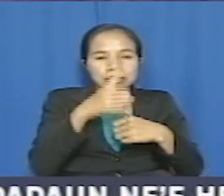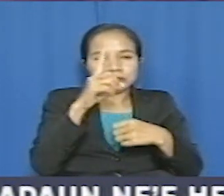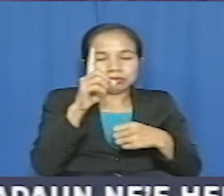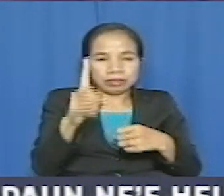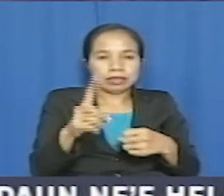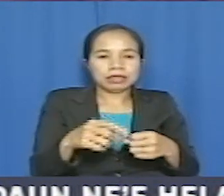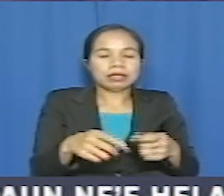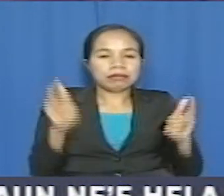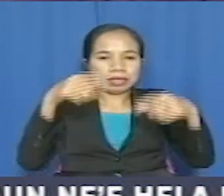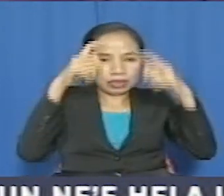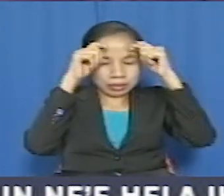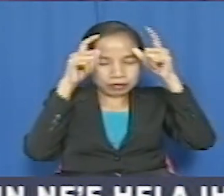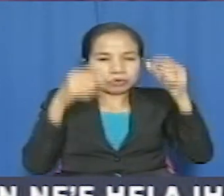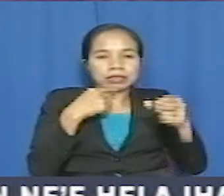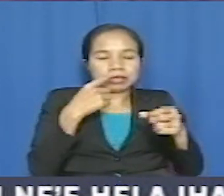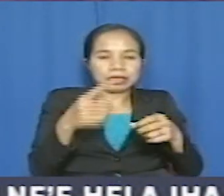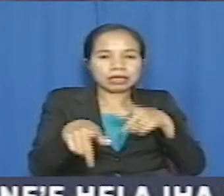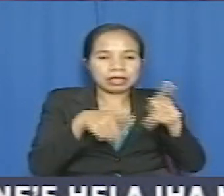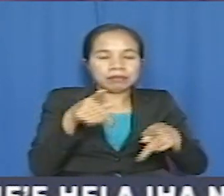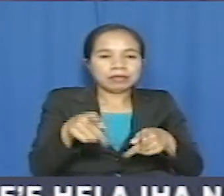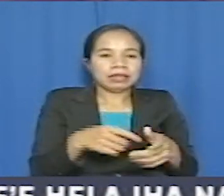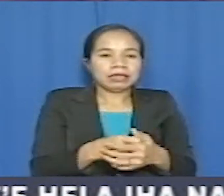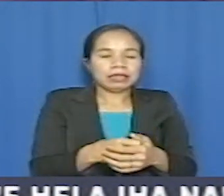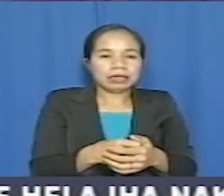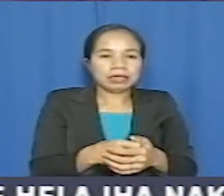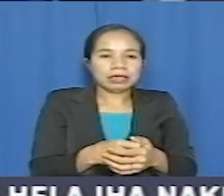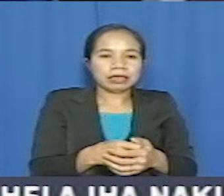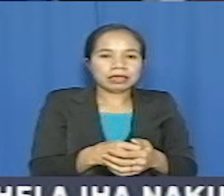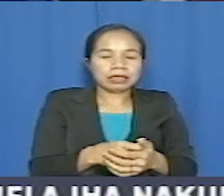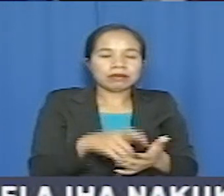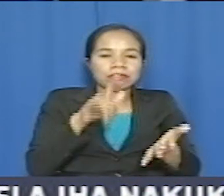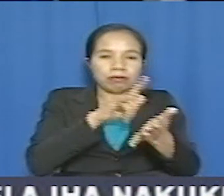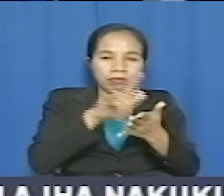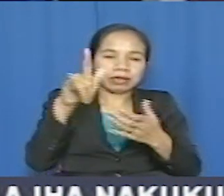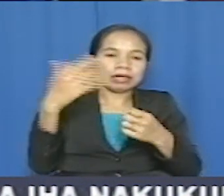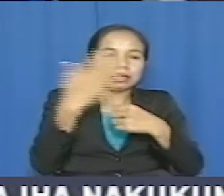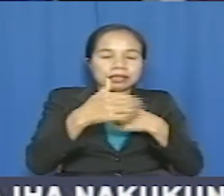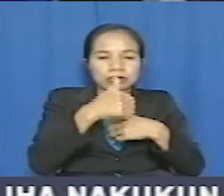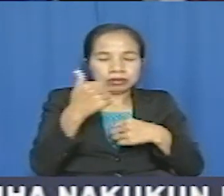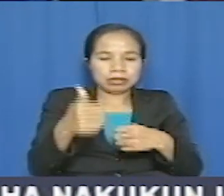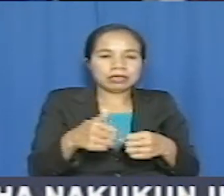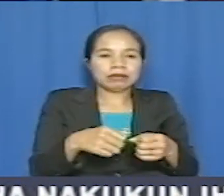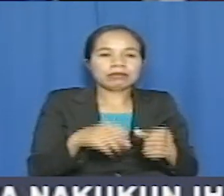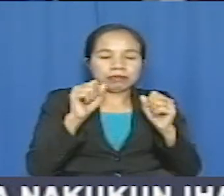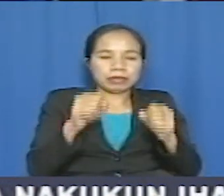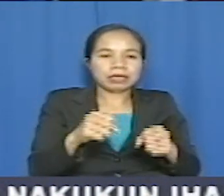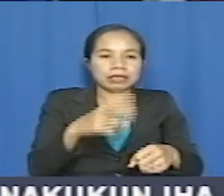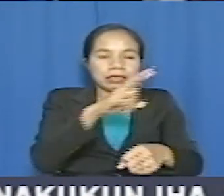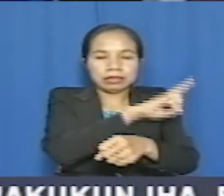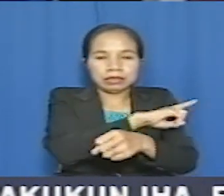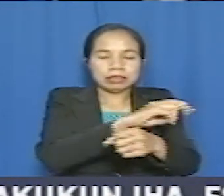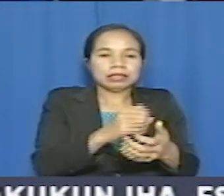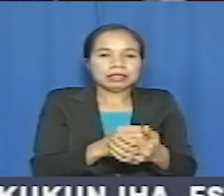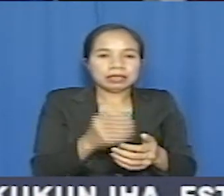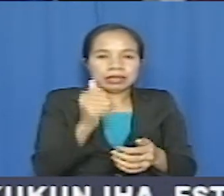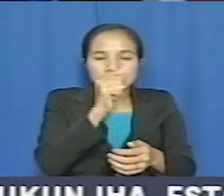Timor Leste até te kata dia oni é mais né viagem ho Sinovac kas viagem ho AstraZeneca a mila la sim se então